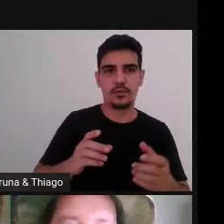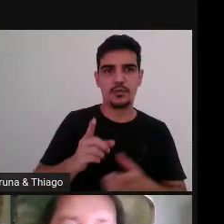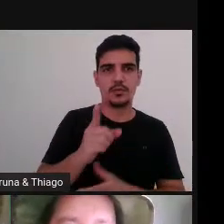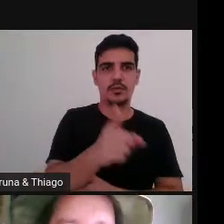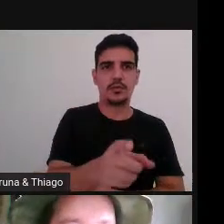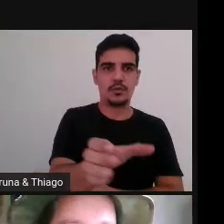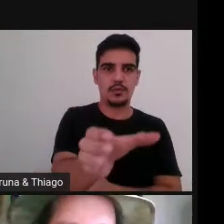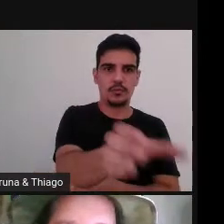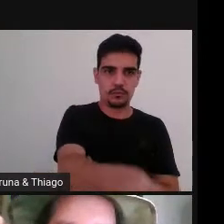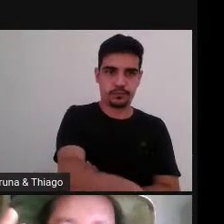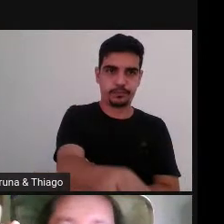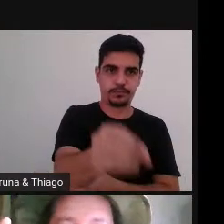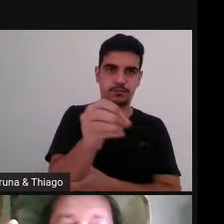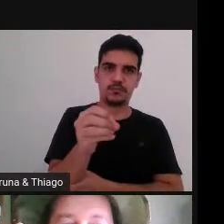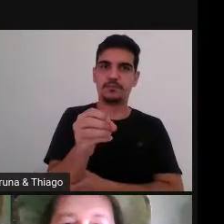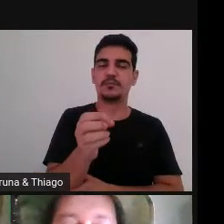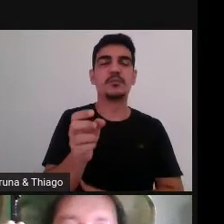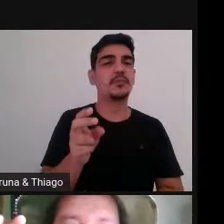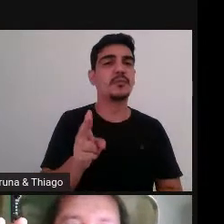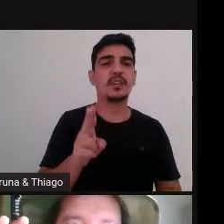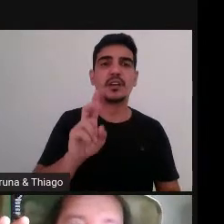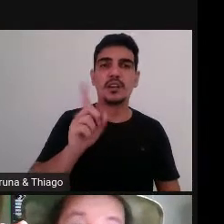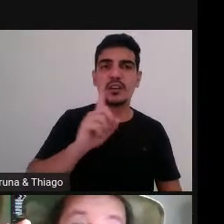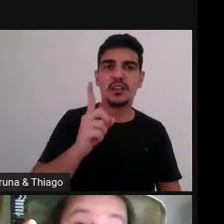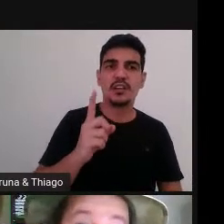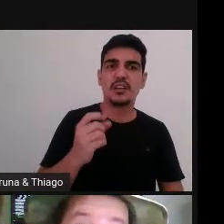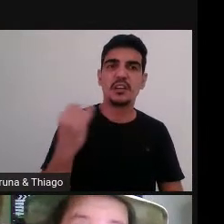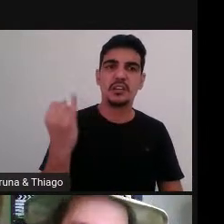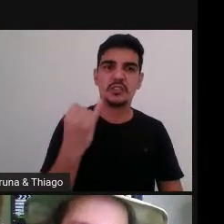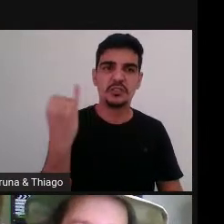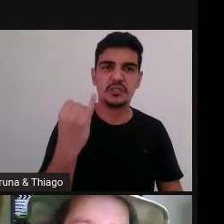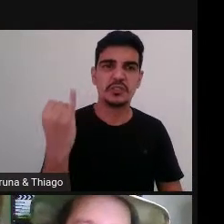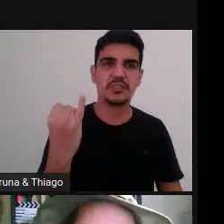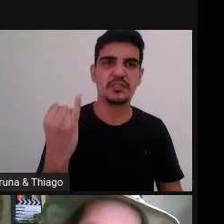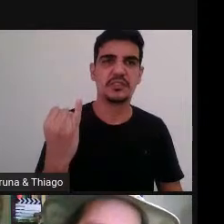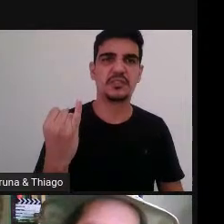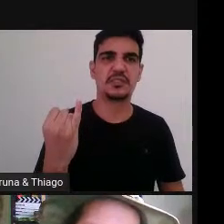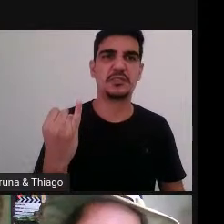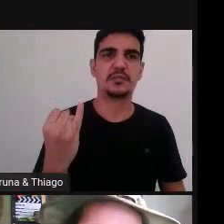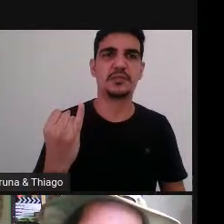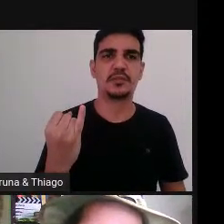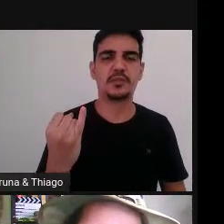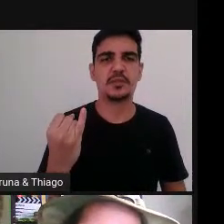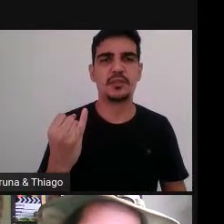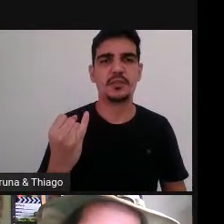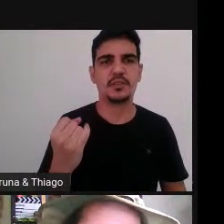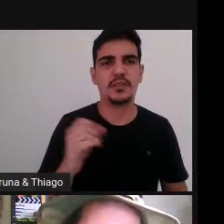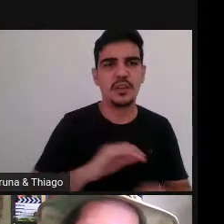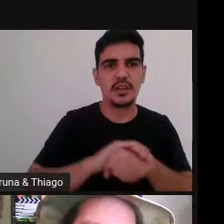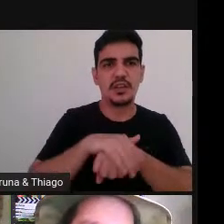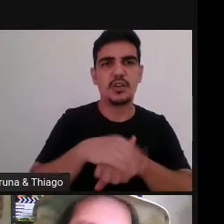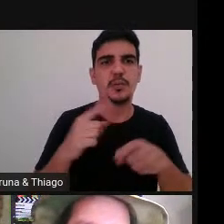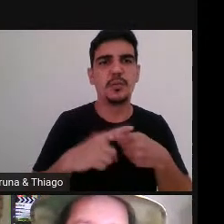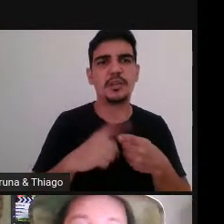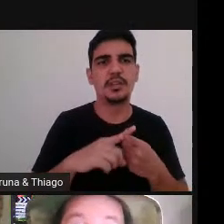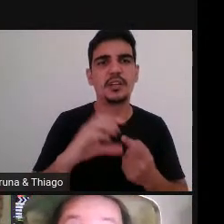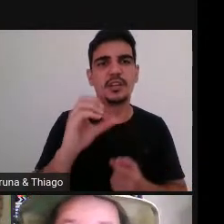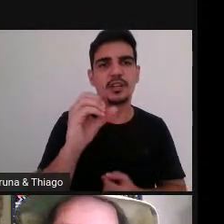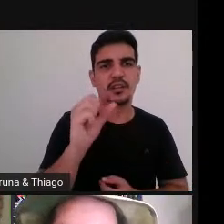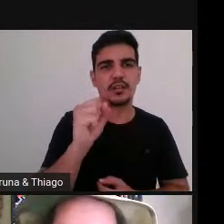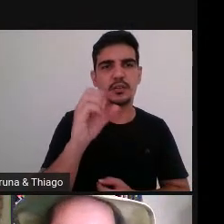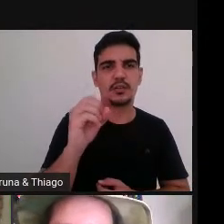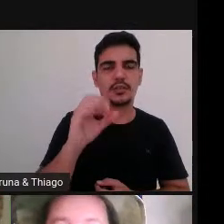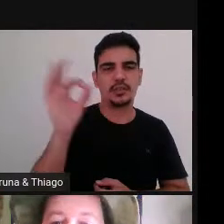na floresta ou cerrado em qualquer local sem ter proteções nas pernas. Porque 80% dos acidentes ocorrem do joelho